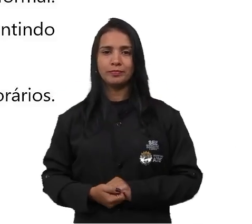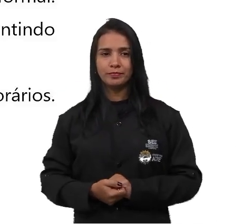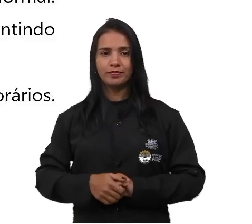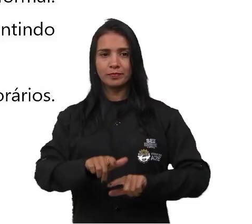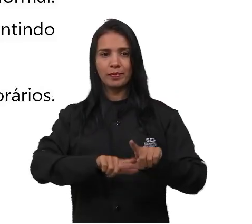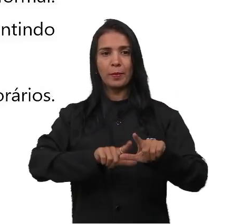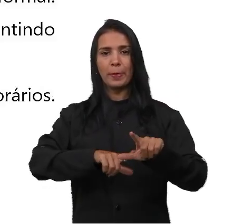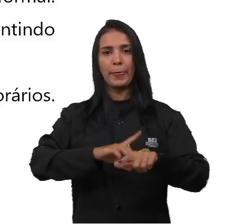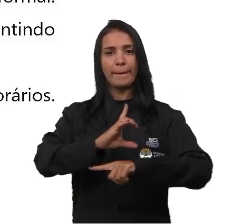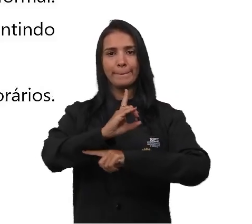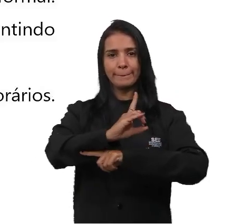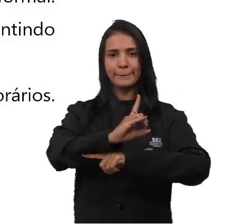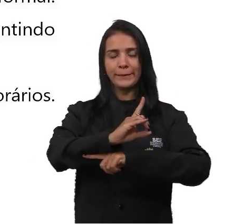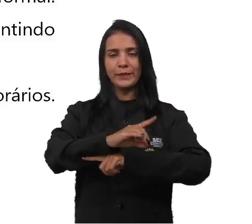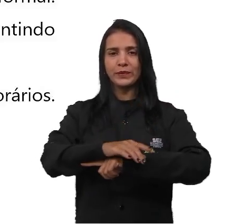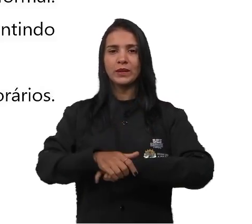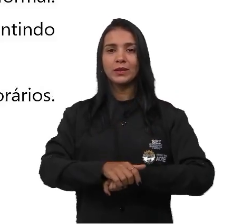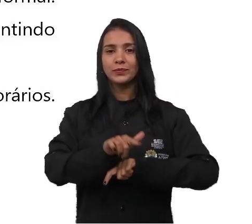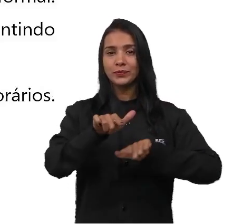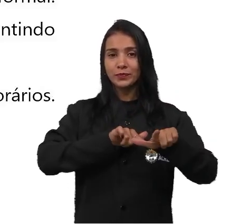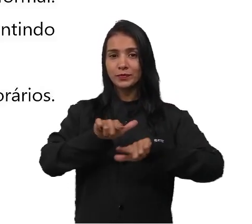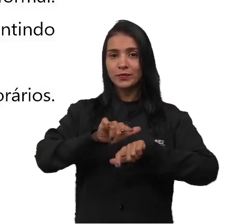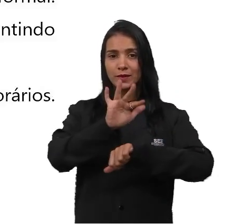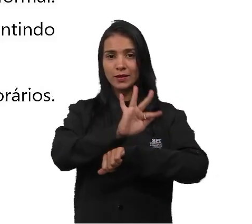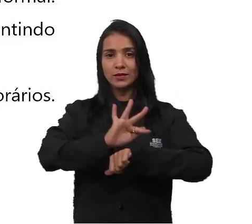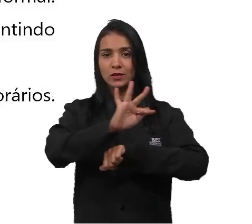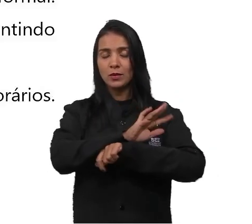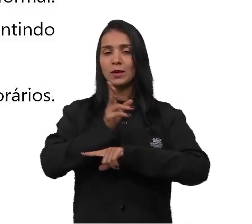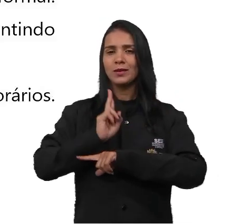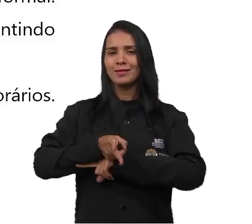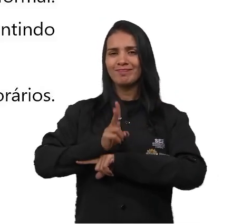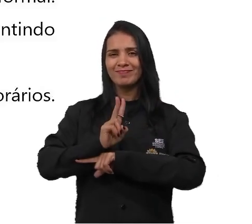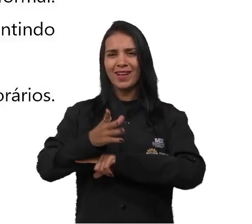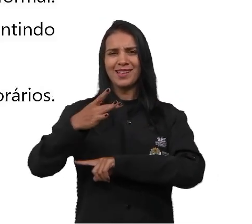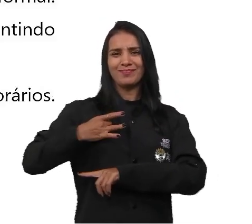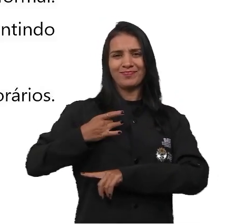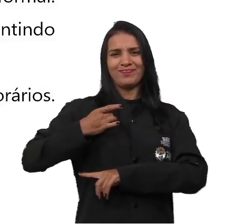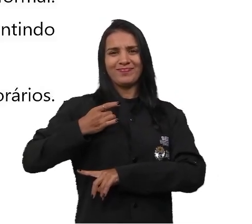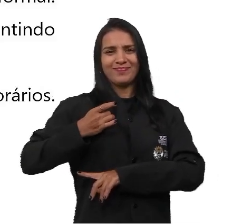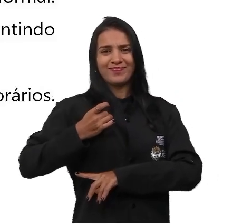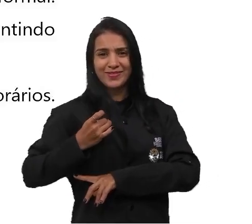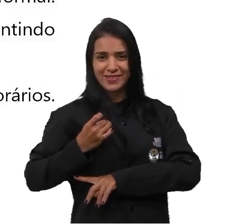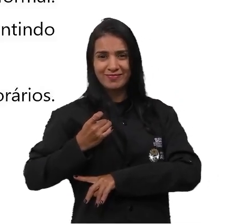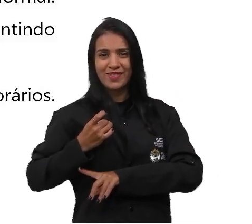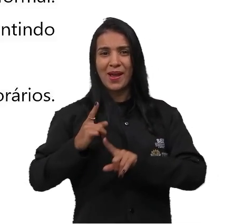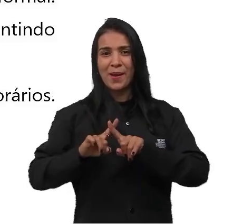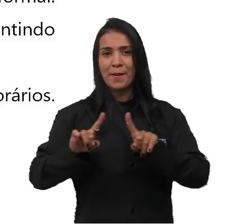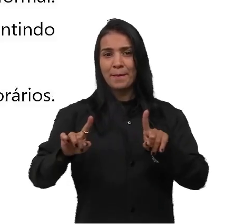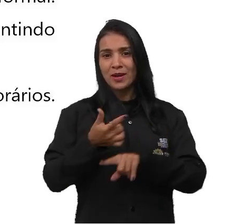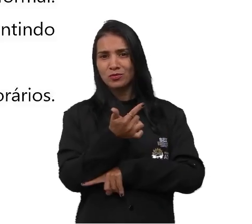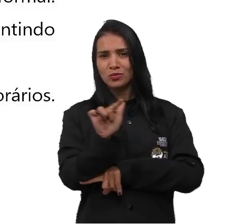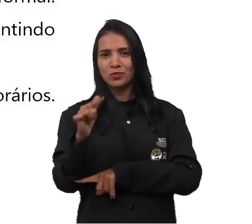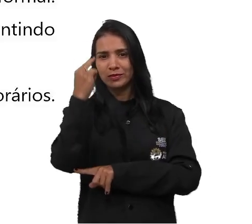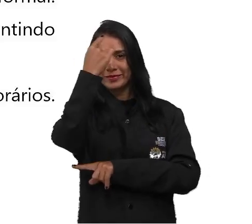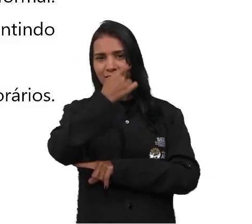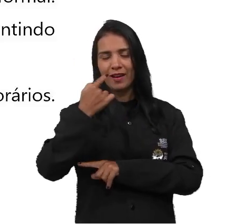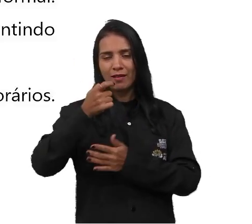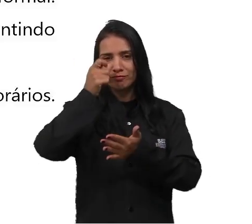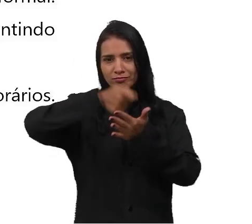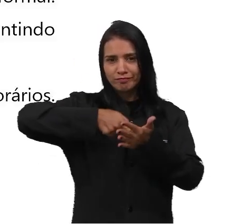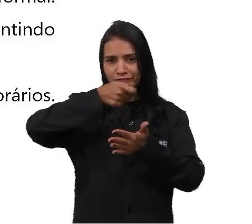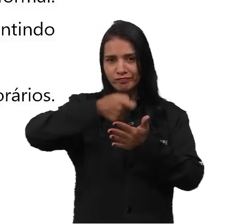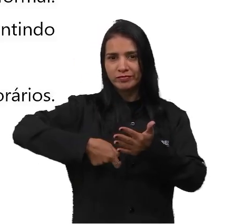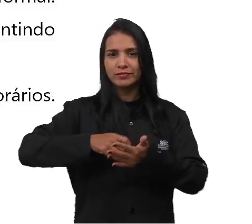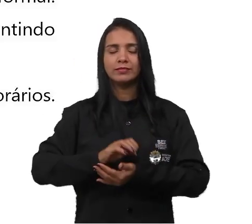D. O trabalho formal é sempre voluntário e não exige cumprimento de horários. E